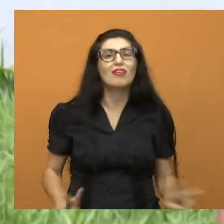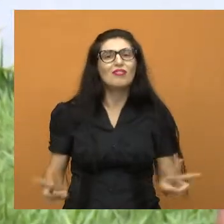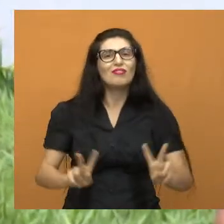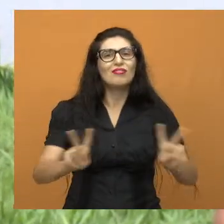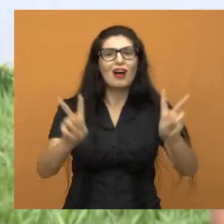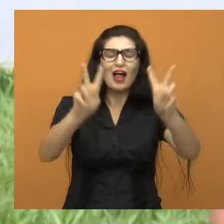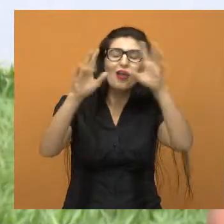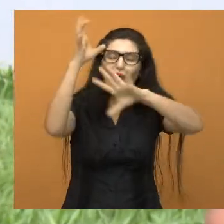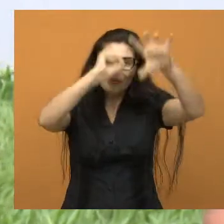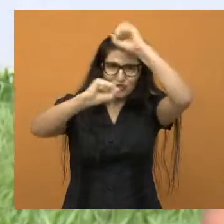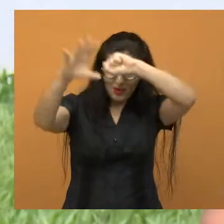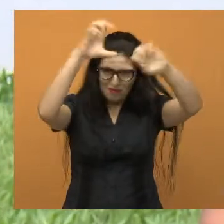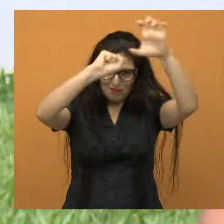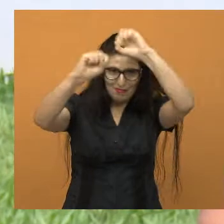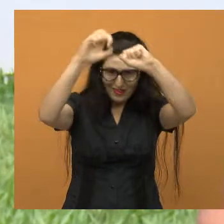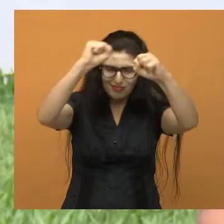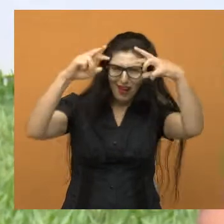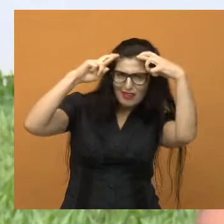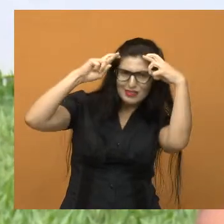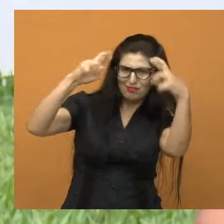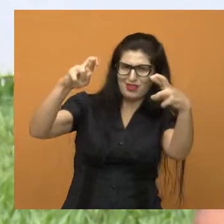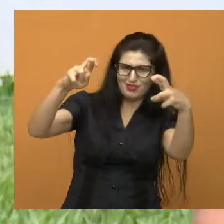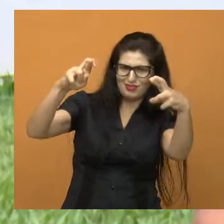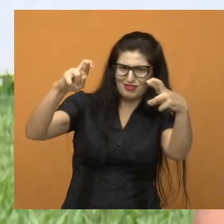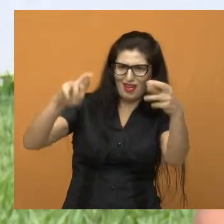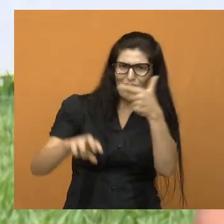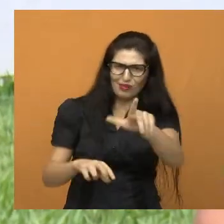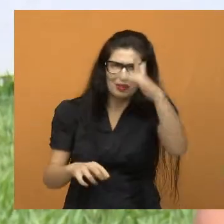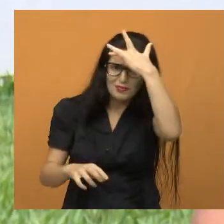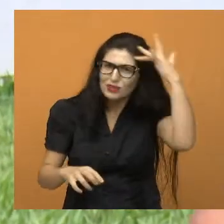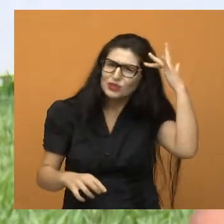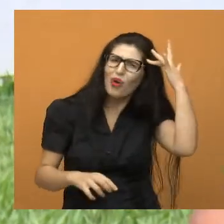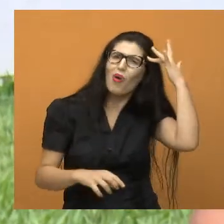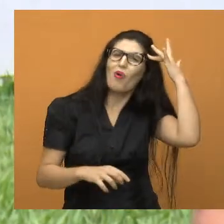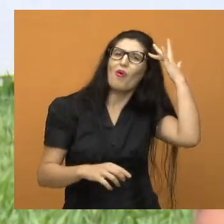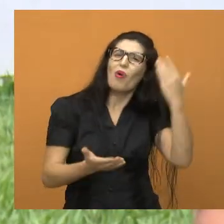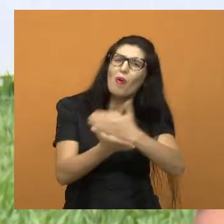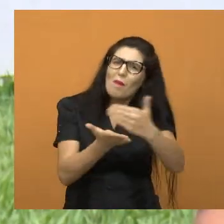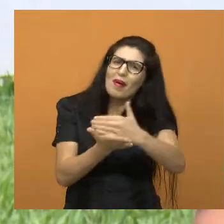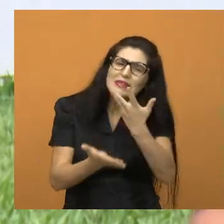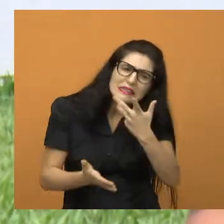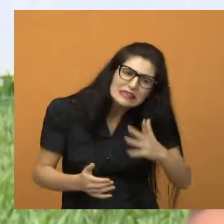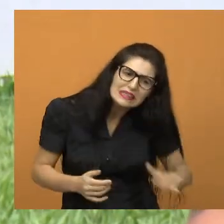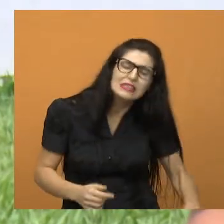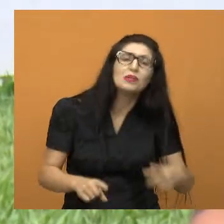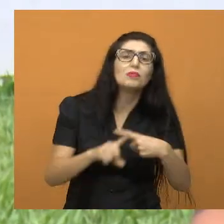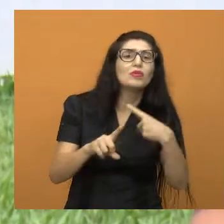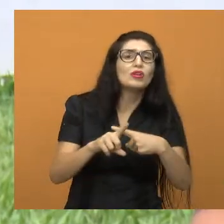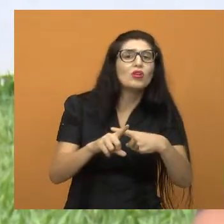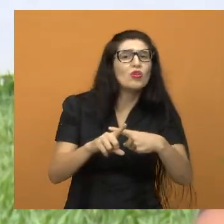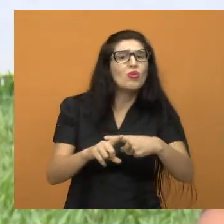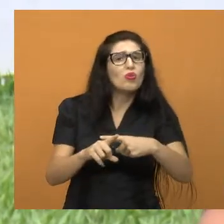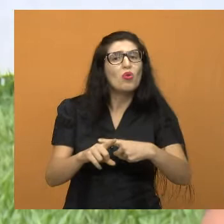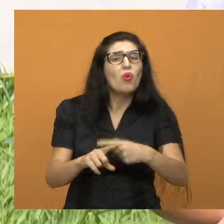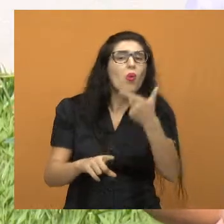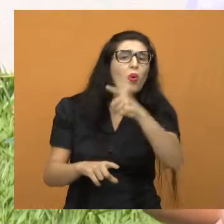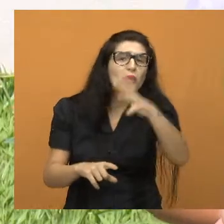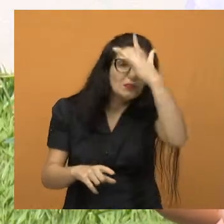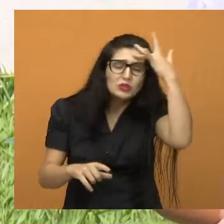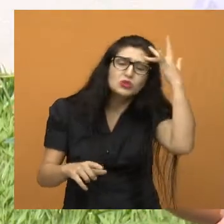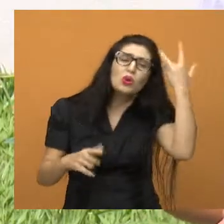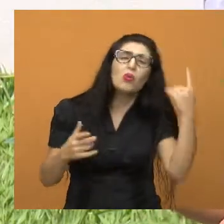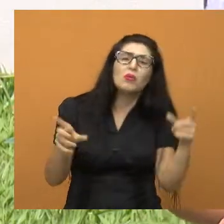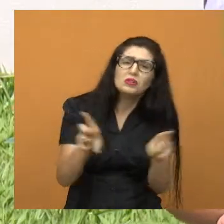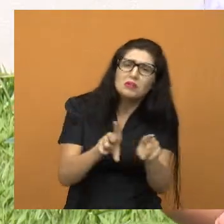da gente aprender a respeitar o próximo desde pequeno, por causa que daí a gente pode levar isso para outras pessoas. Faça